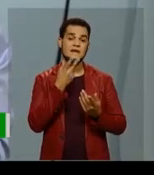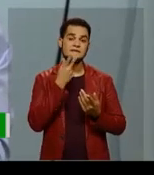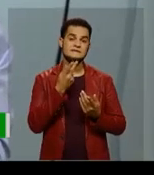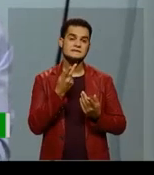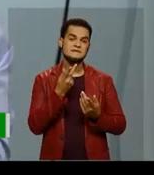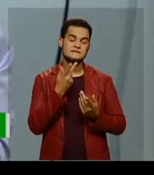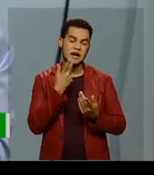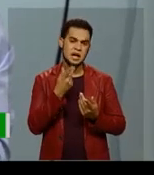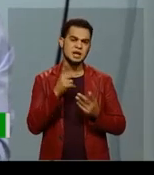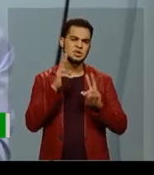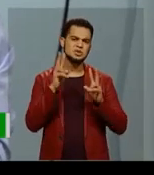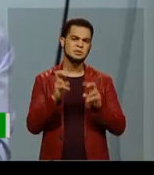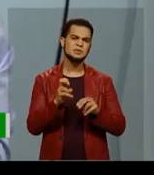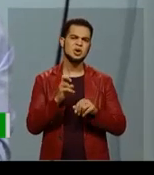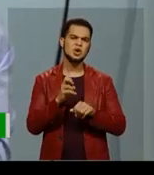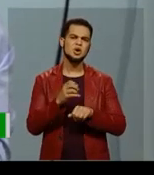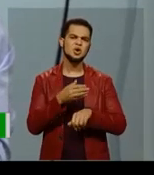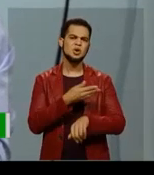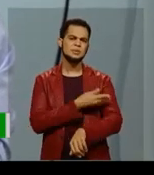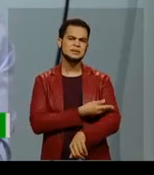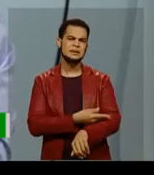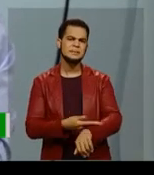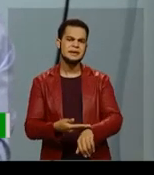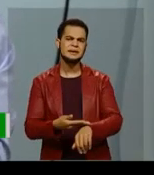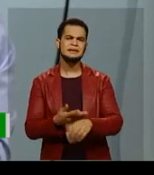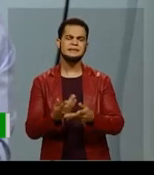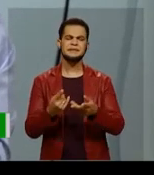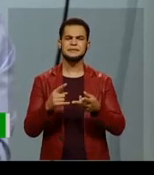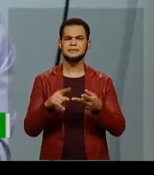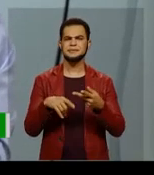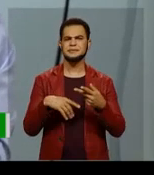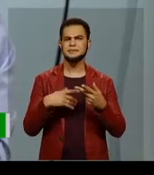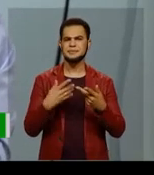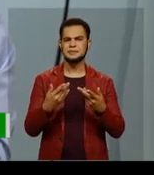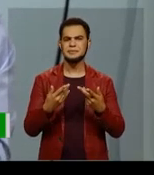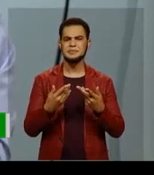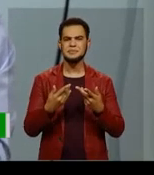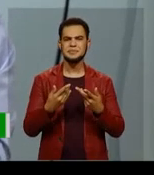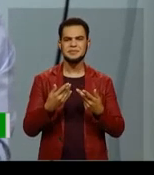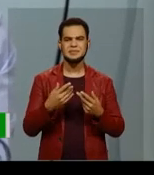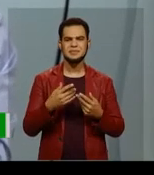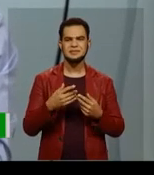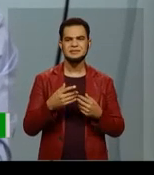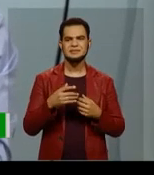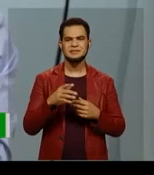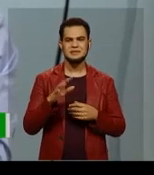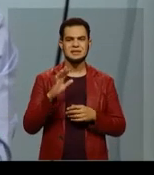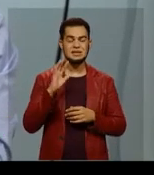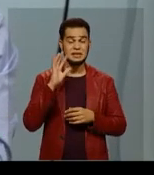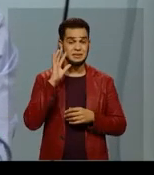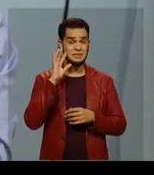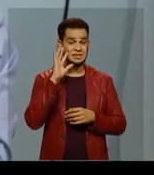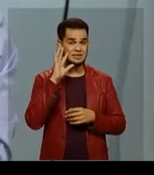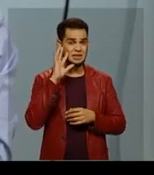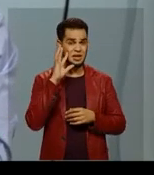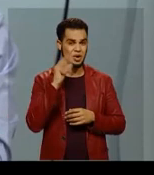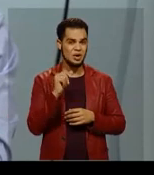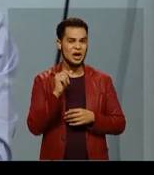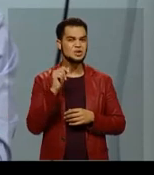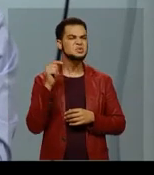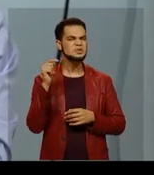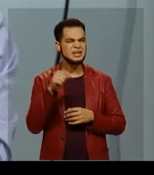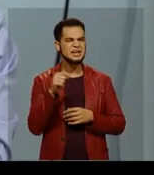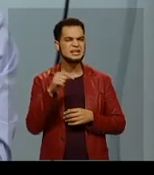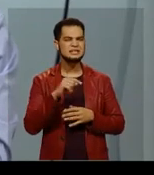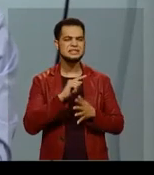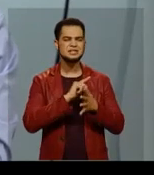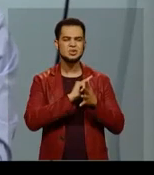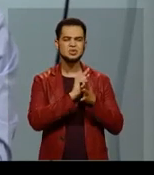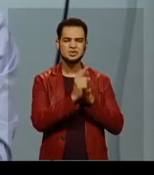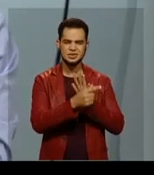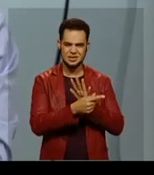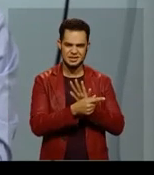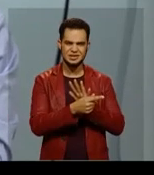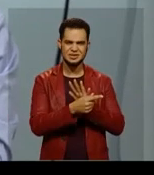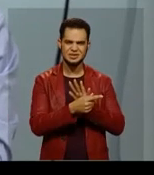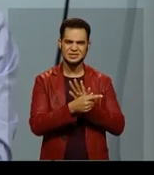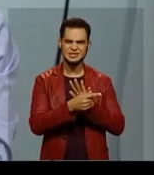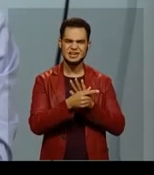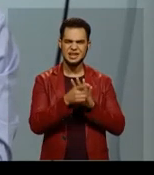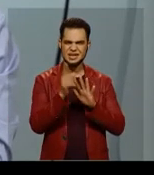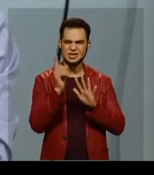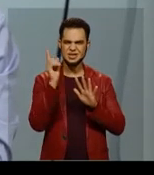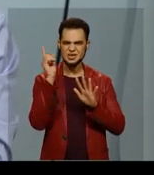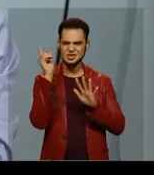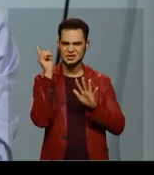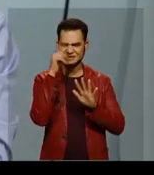comportamentos, eu acho mais fácil de entender. Mas eu acho gêneros difíceis de entender. Eu pego, estudando